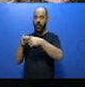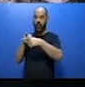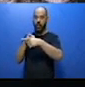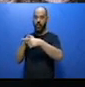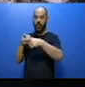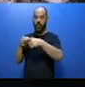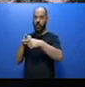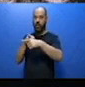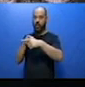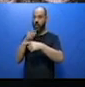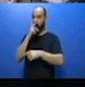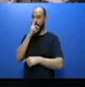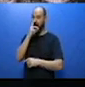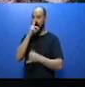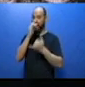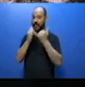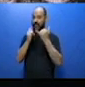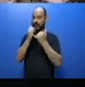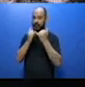Olha como são parecidas.